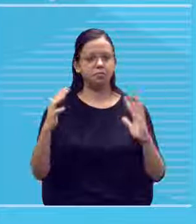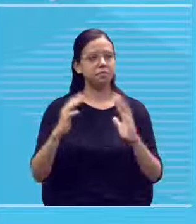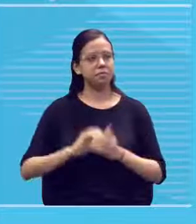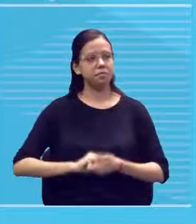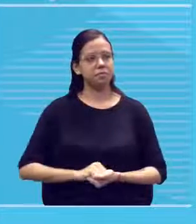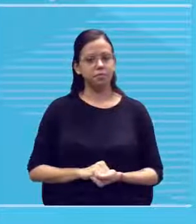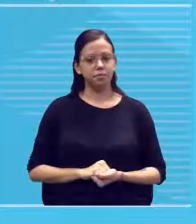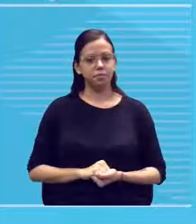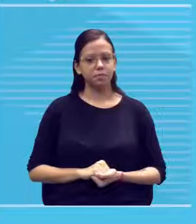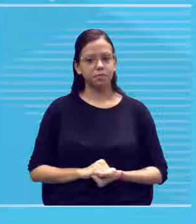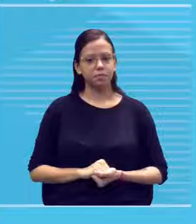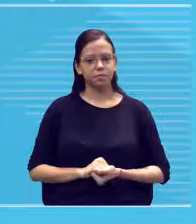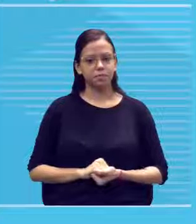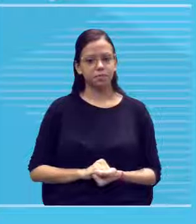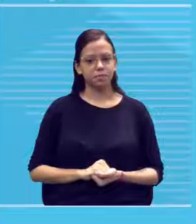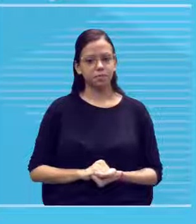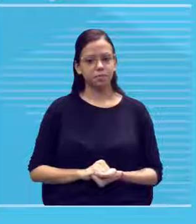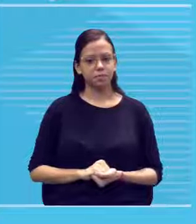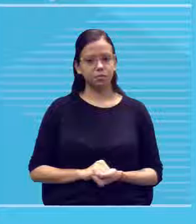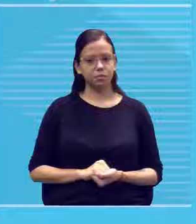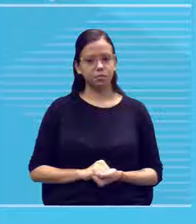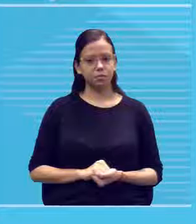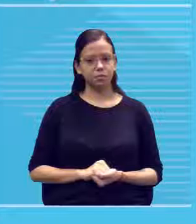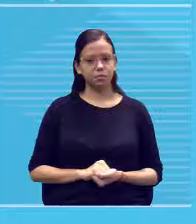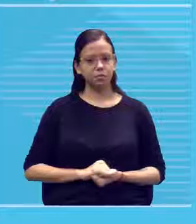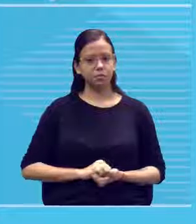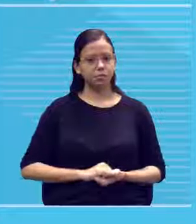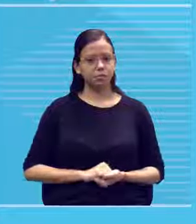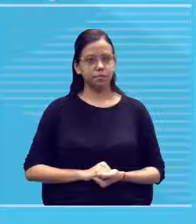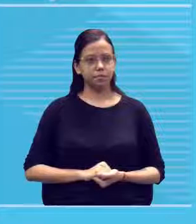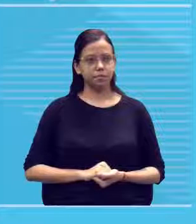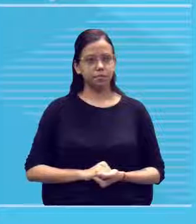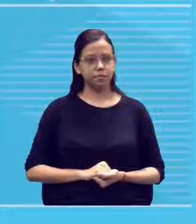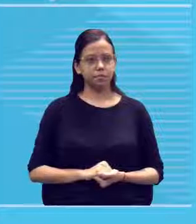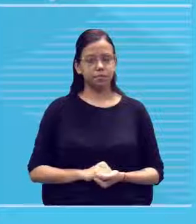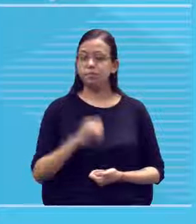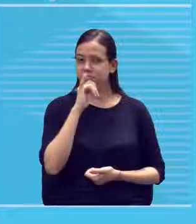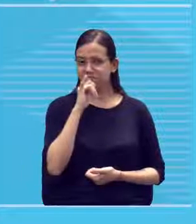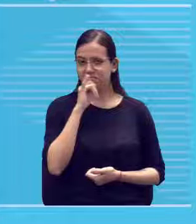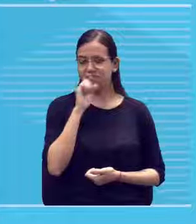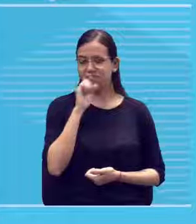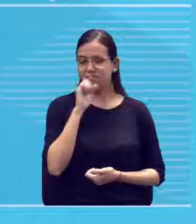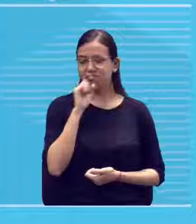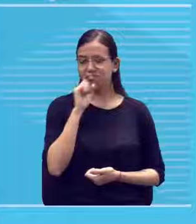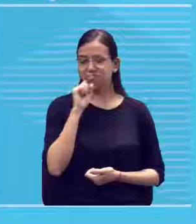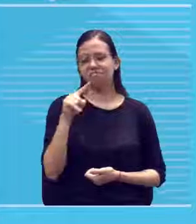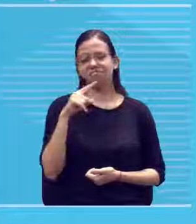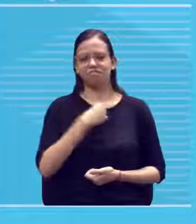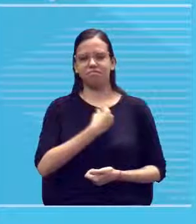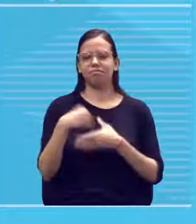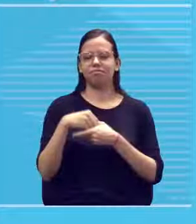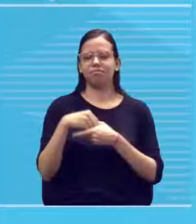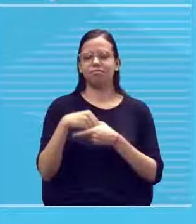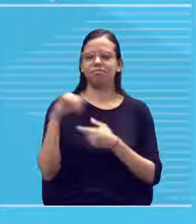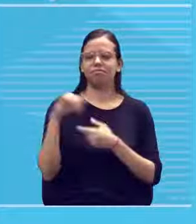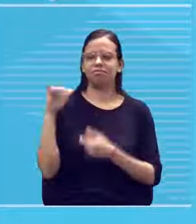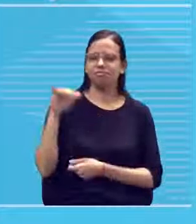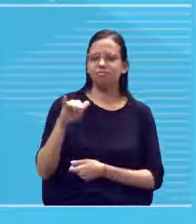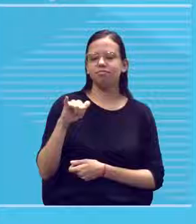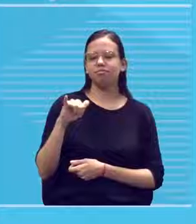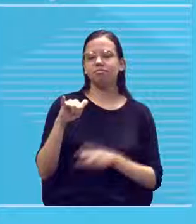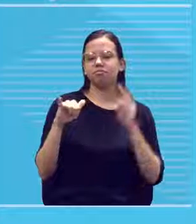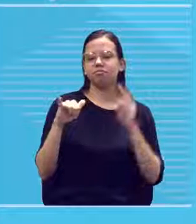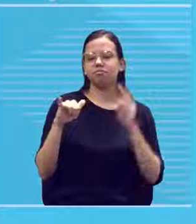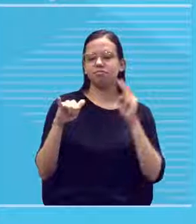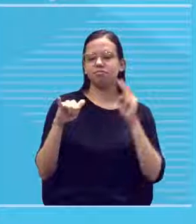a gente olha de cima parece tudo parado fica no avião paradinho olhando para a floresta